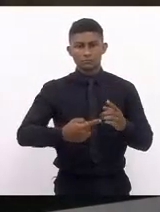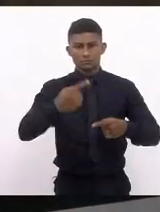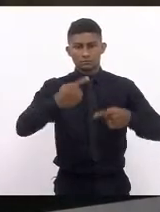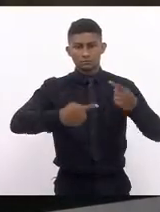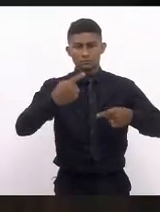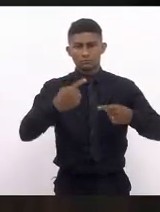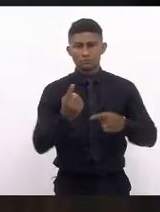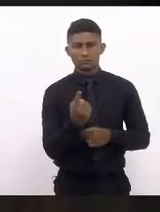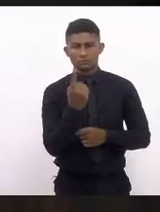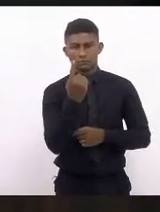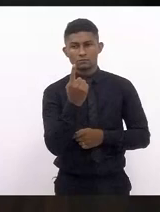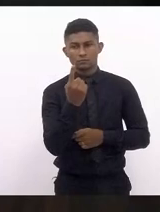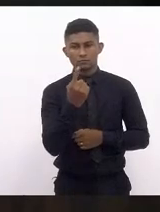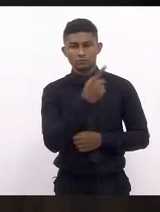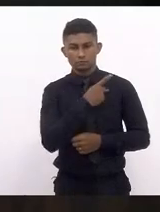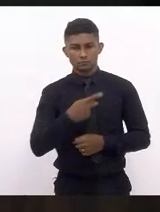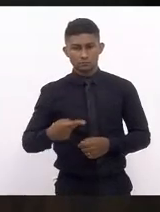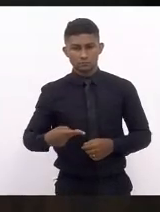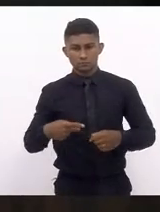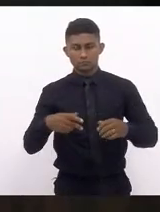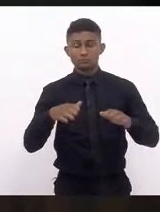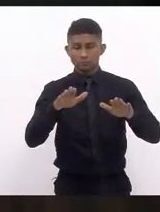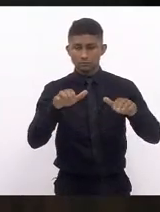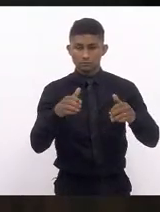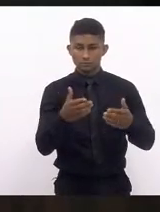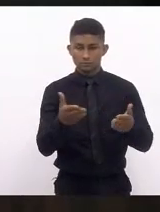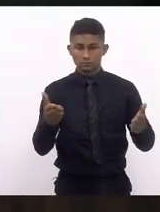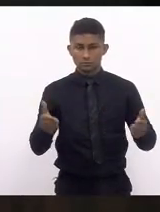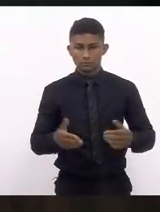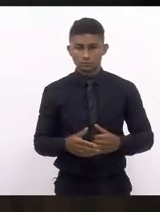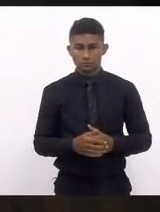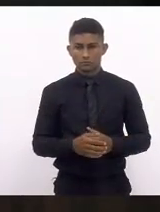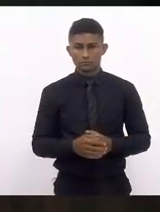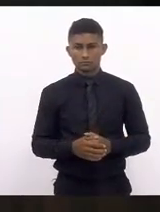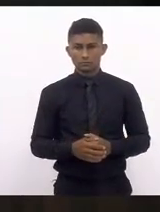a presidência achamos os trabalhos da Ordem